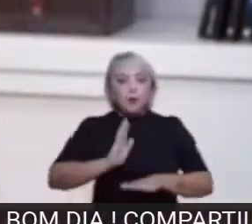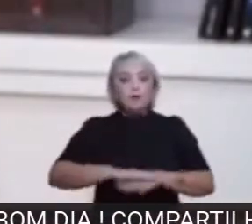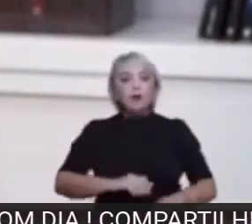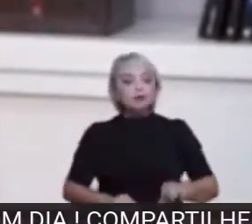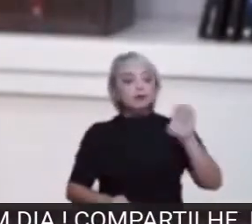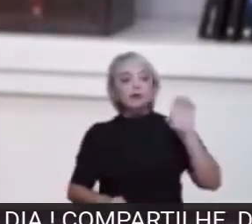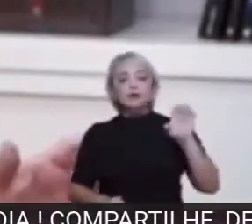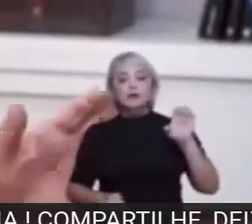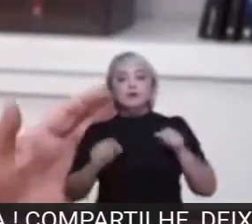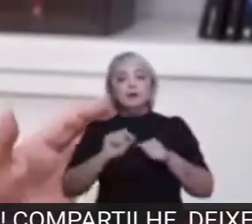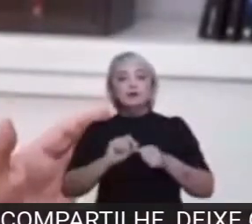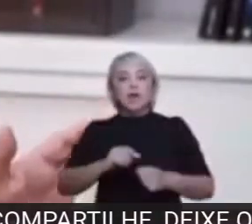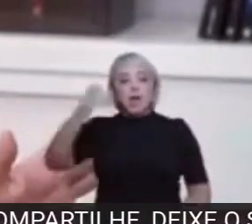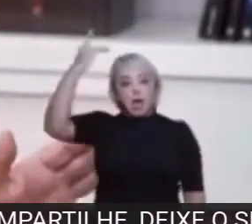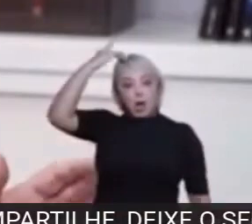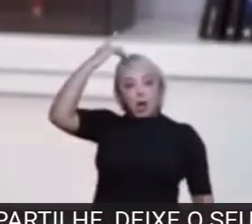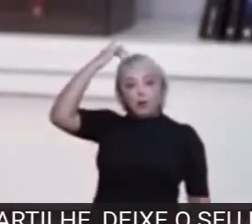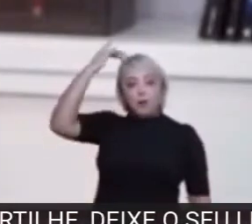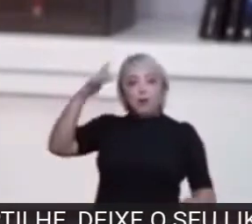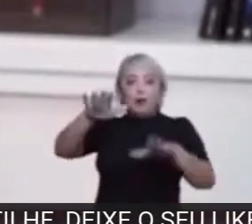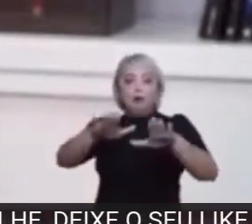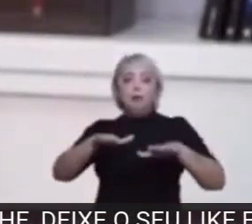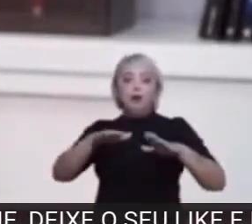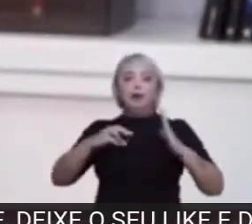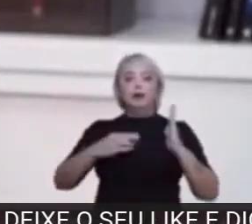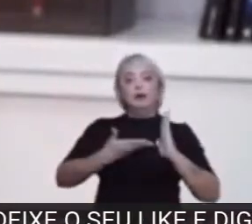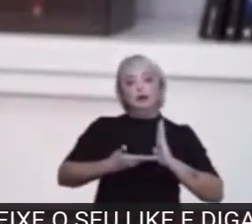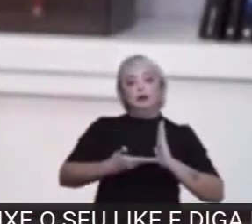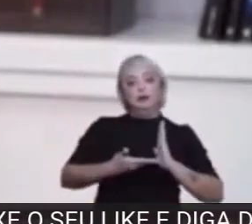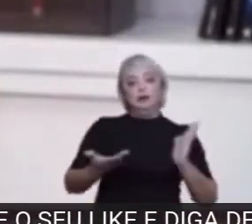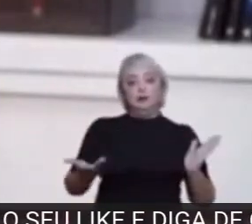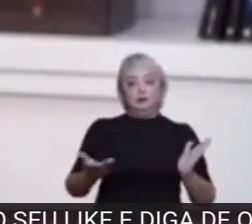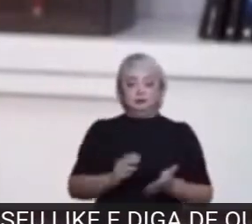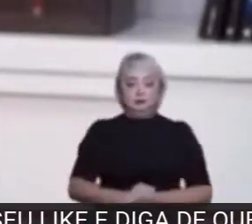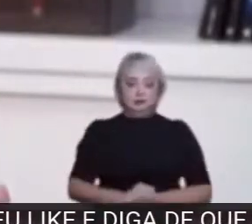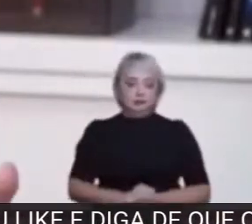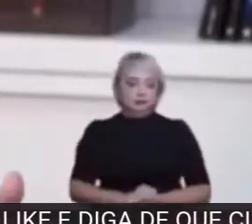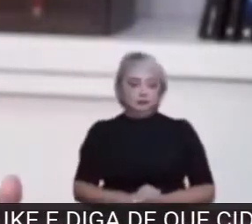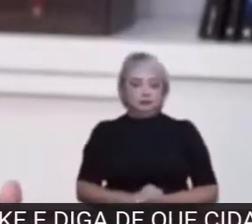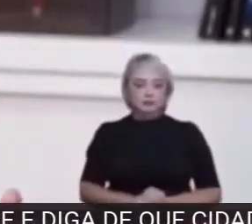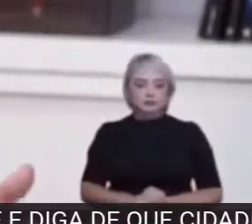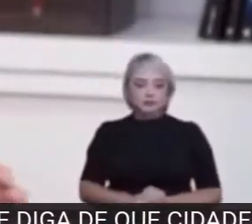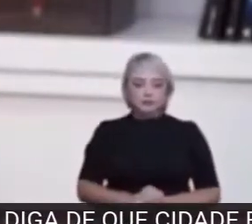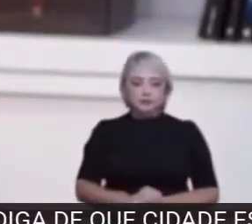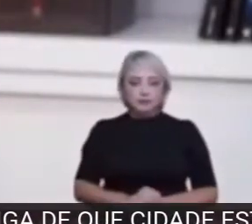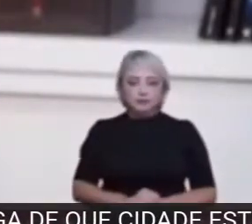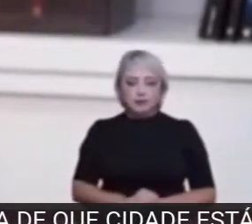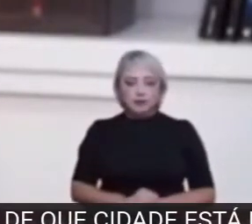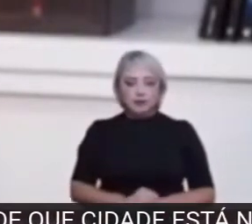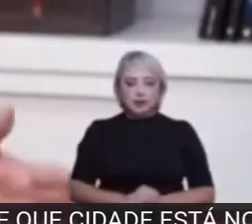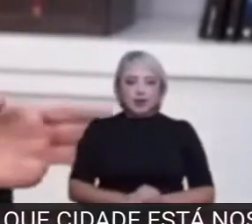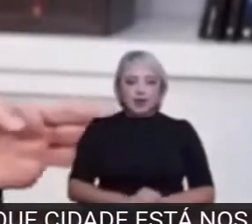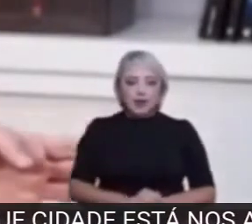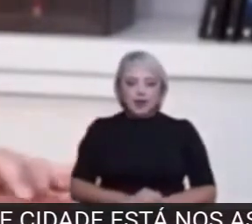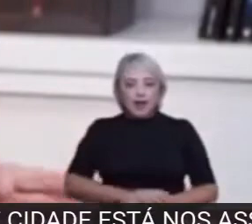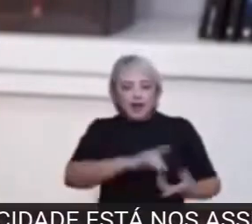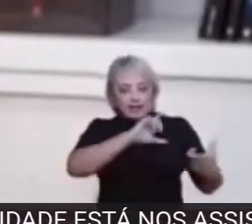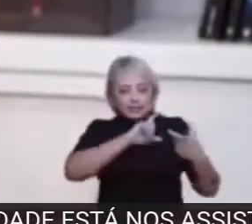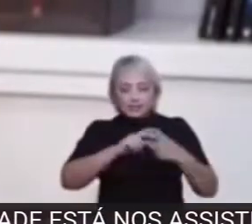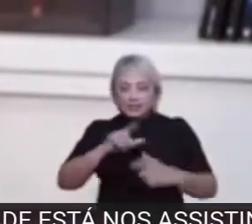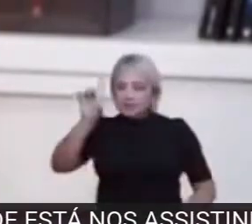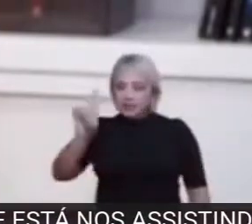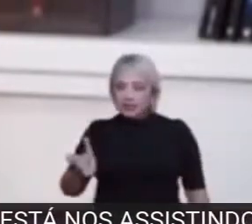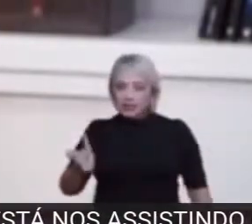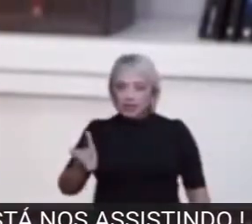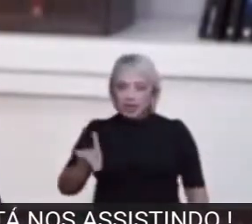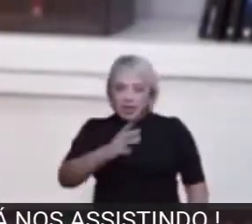ocupar o plenário da Câmara, era o máximo, sabe? E a extrema-direita e os fascistas e os milicianos